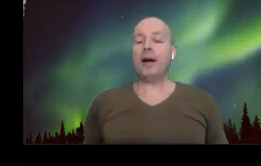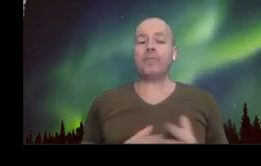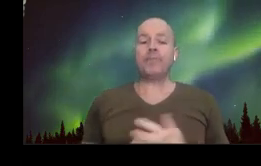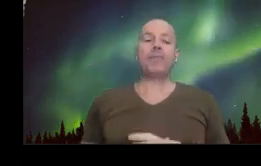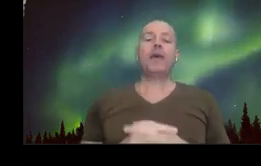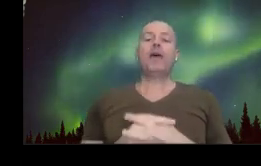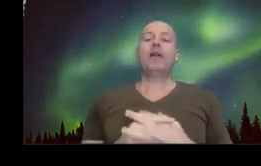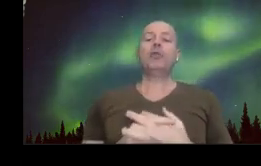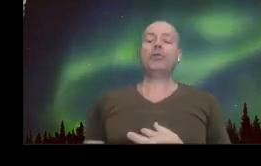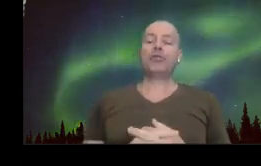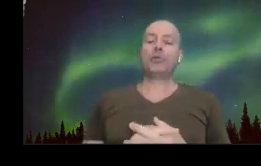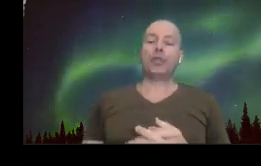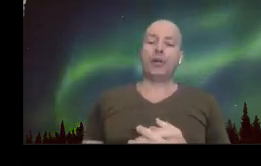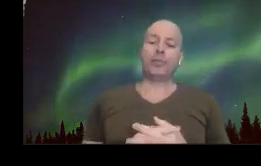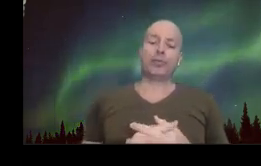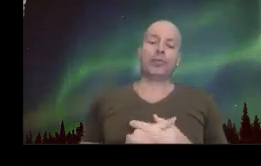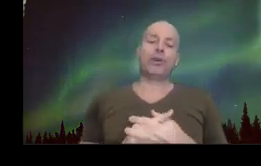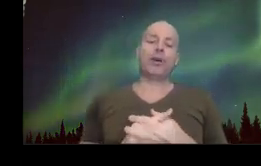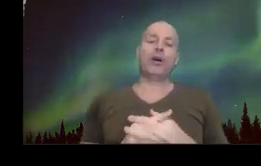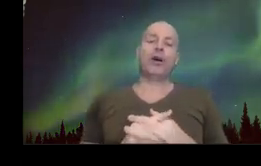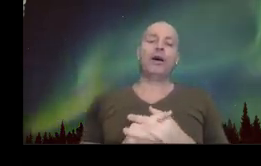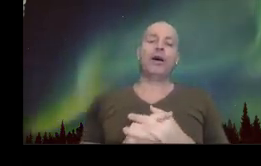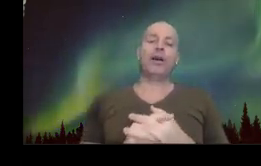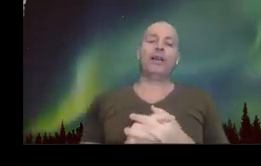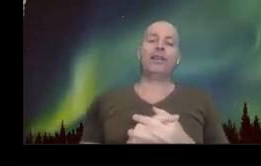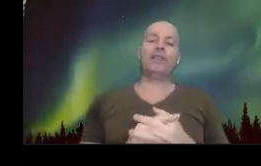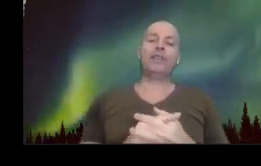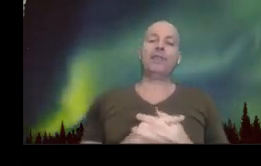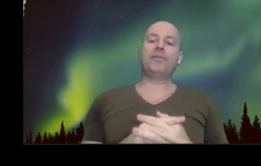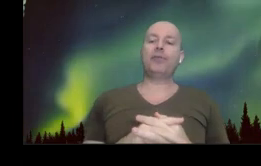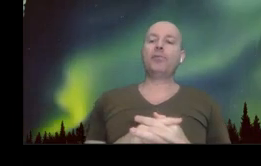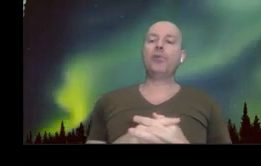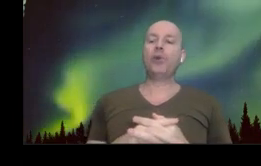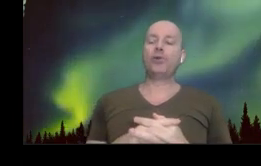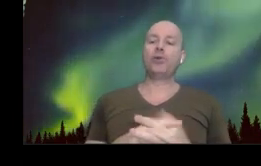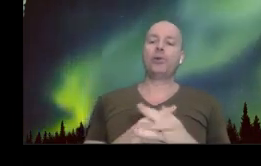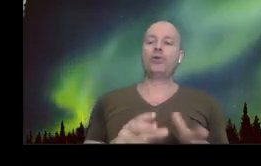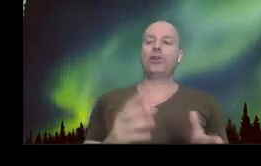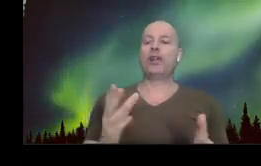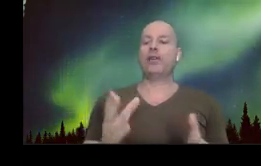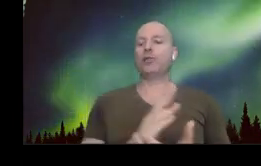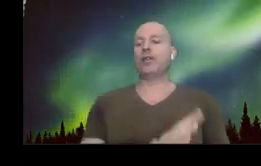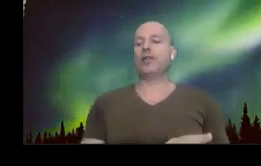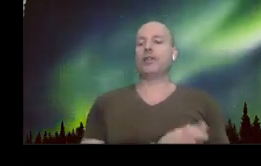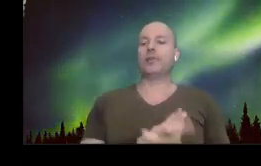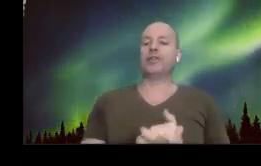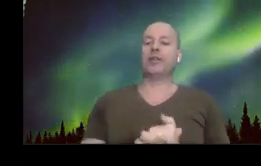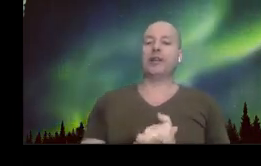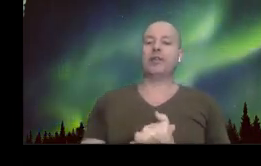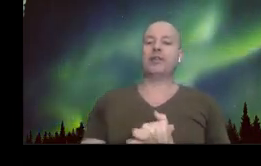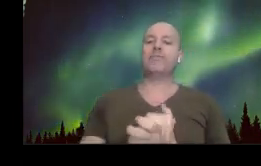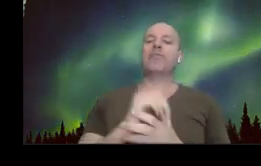Para encerrar, nos últimos tempos, tem se feito muito nas unidades de